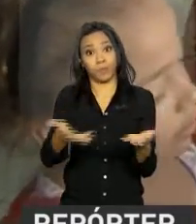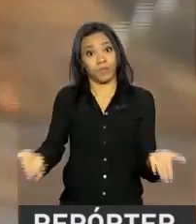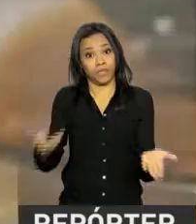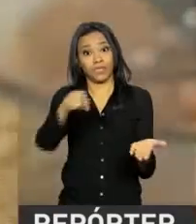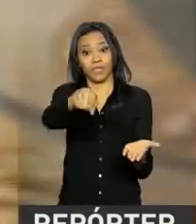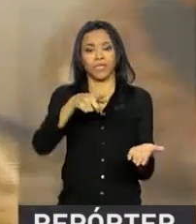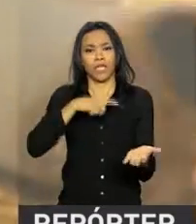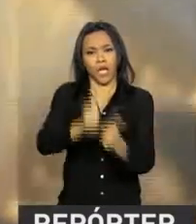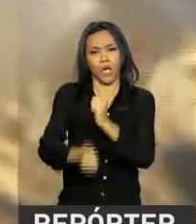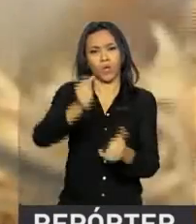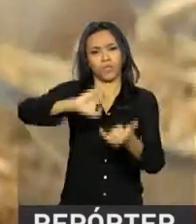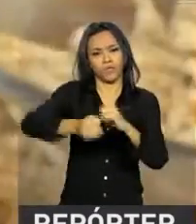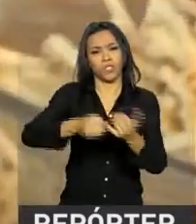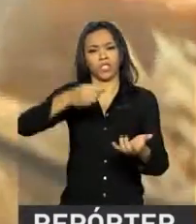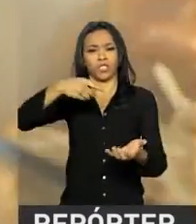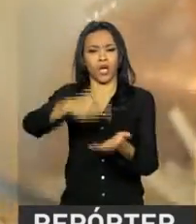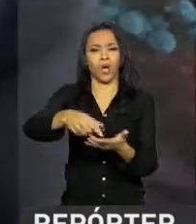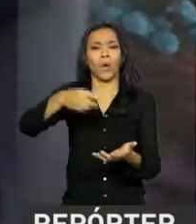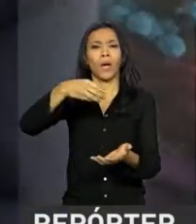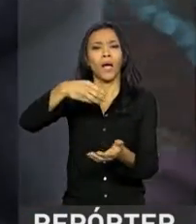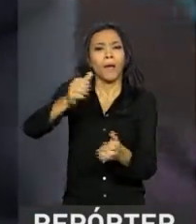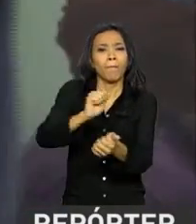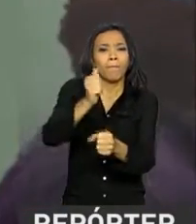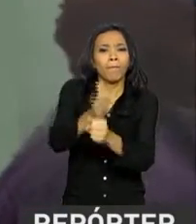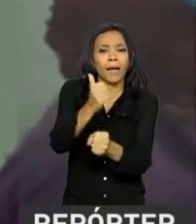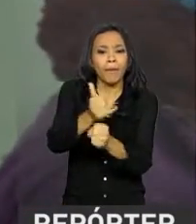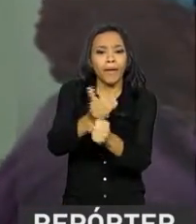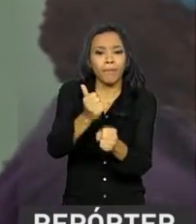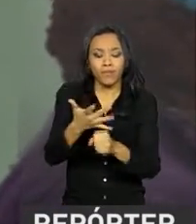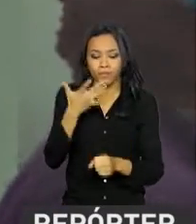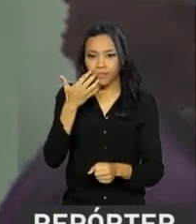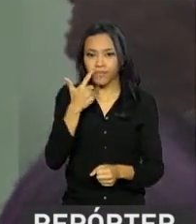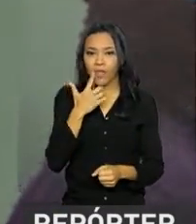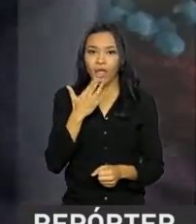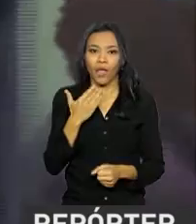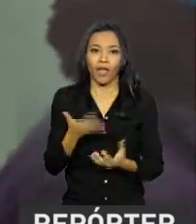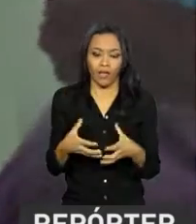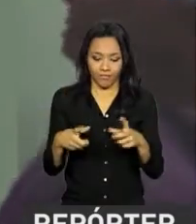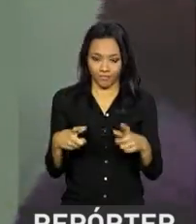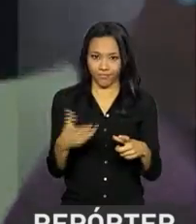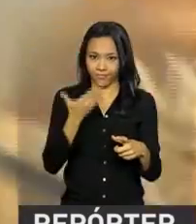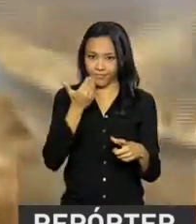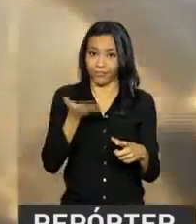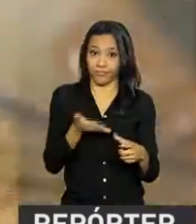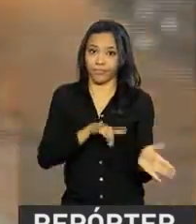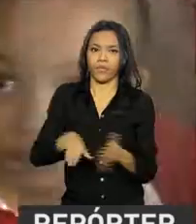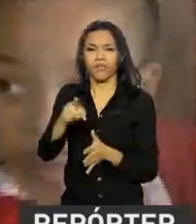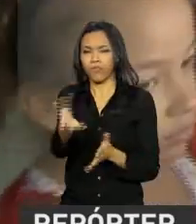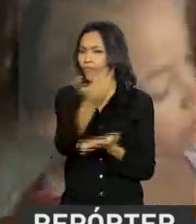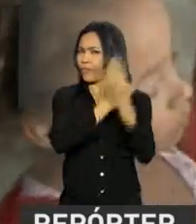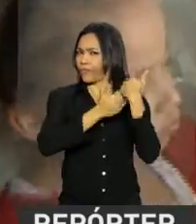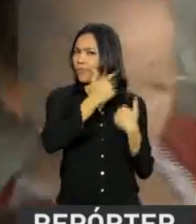tem arroz feijão estrogonofe batalha da até água na boca mas vamos voltar um pouquinho no tempo